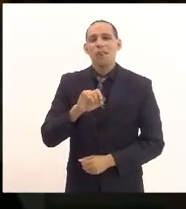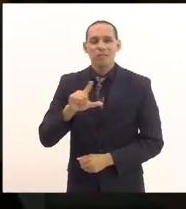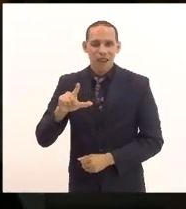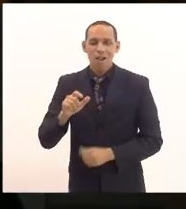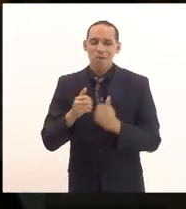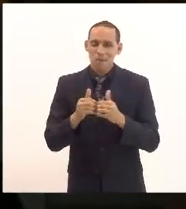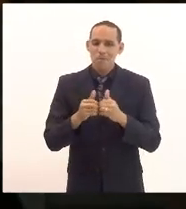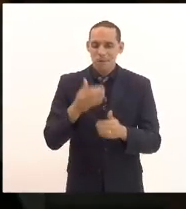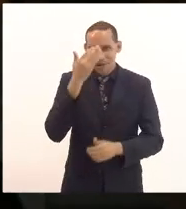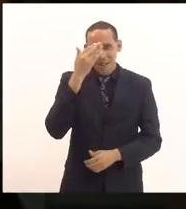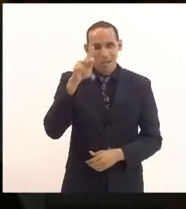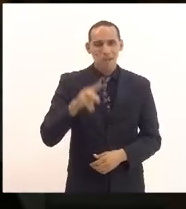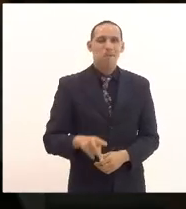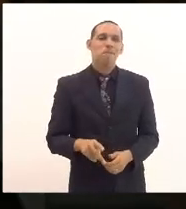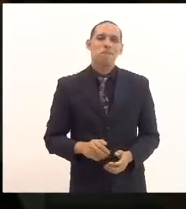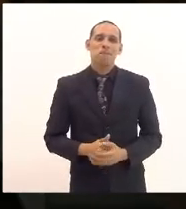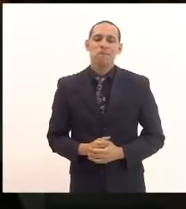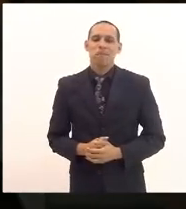Muito obrigado, senhor presidente.